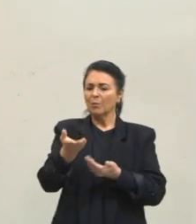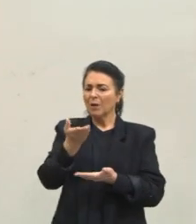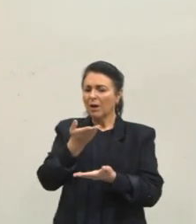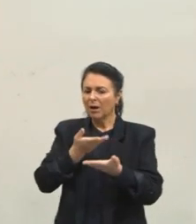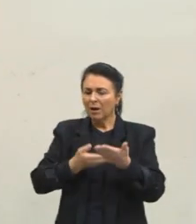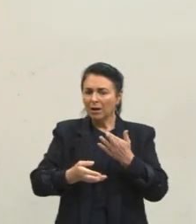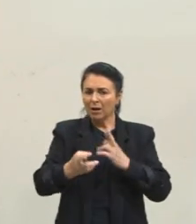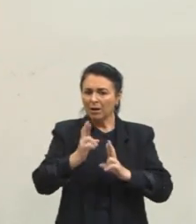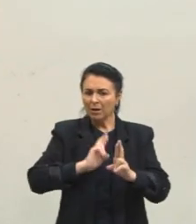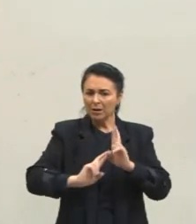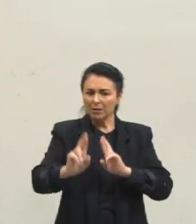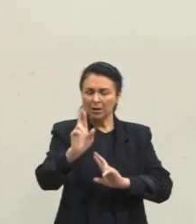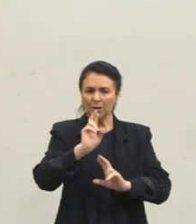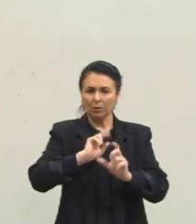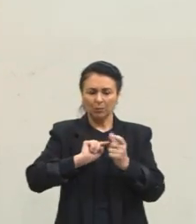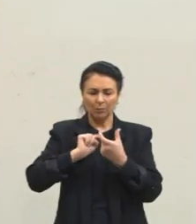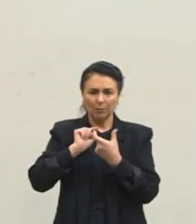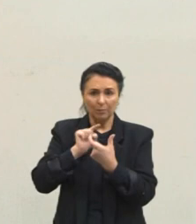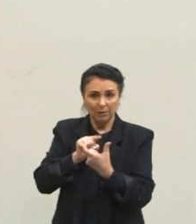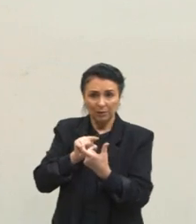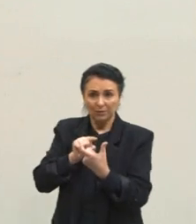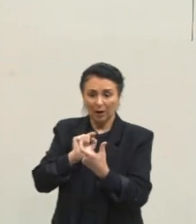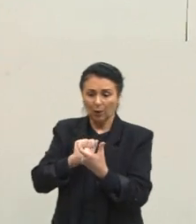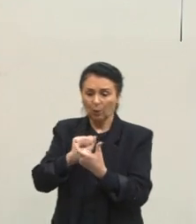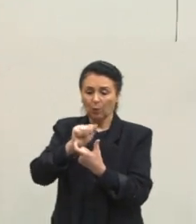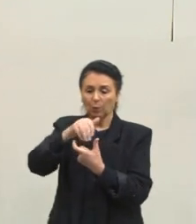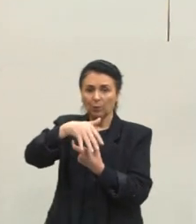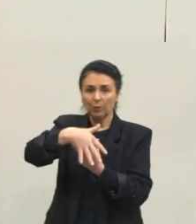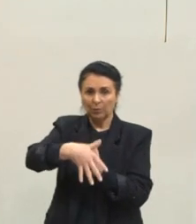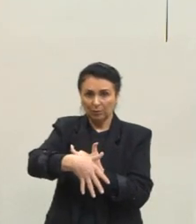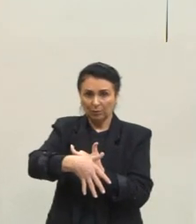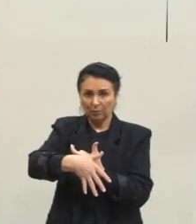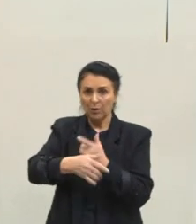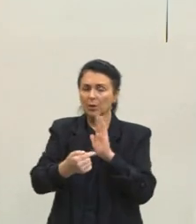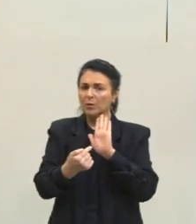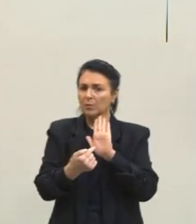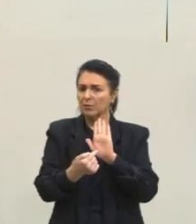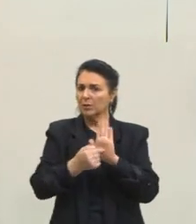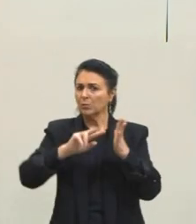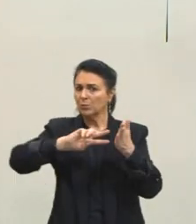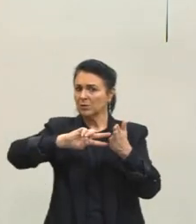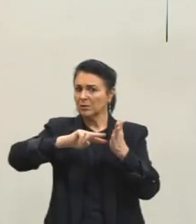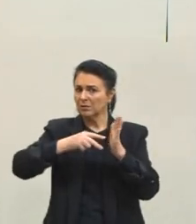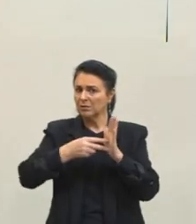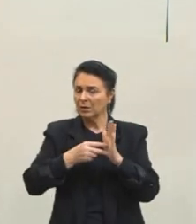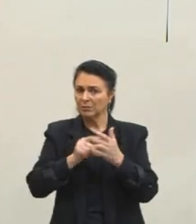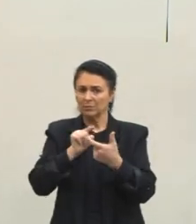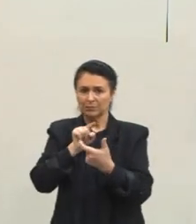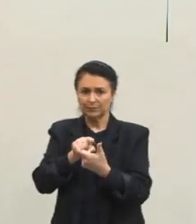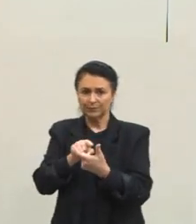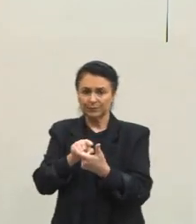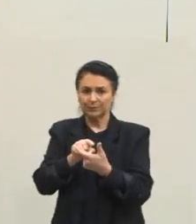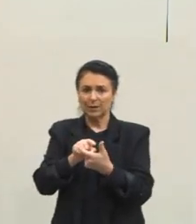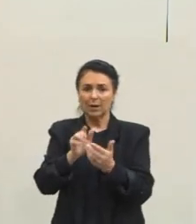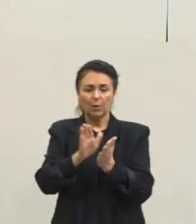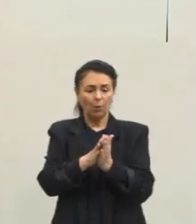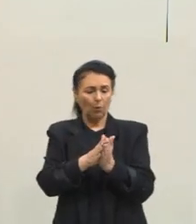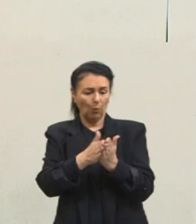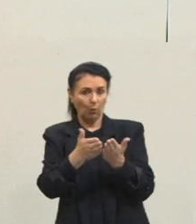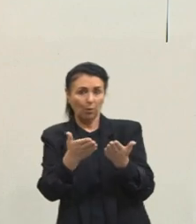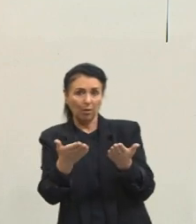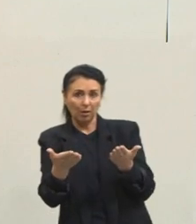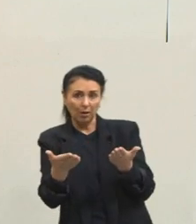relacionar termos trazendo aí significados né álbum de fotografia álbum